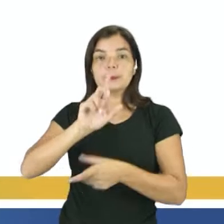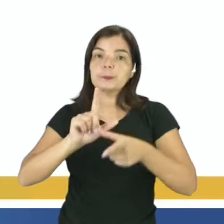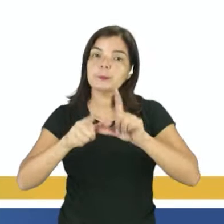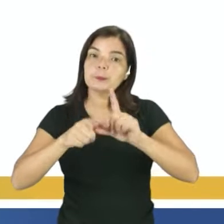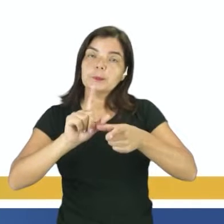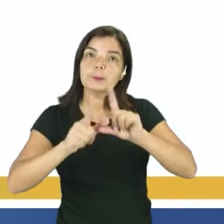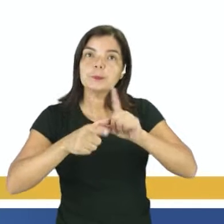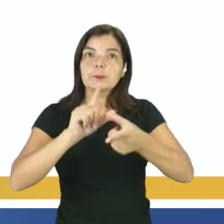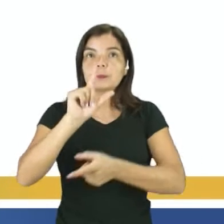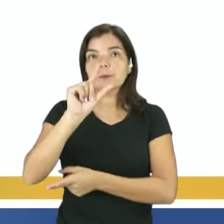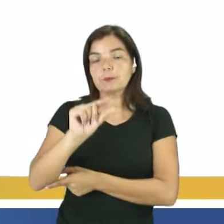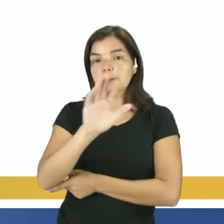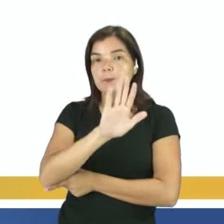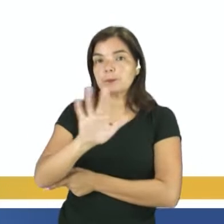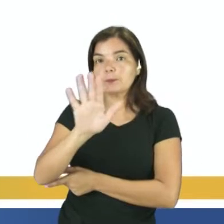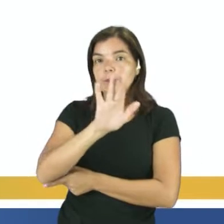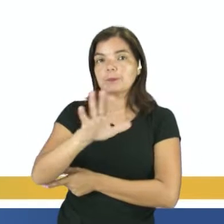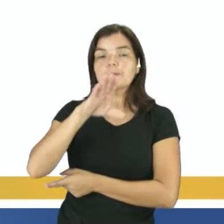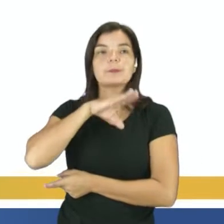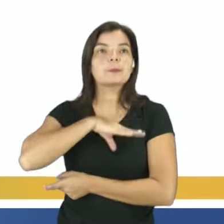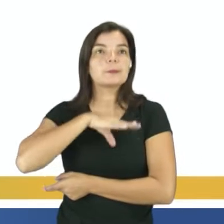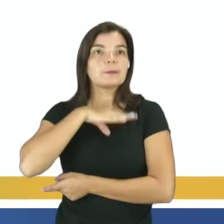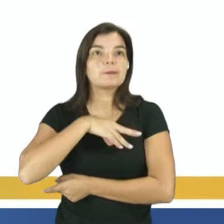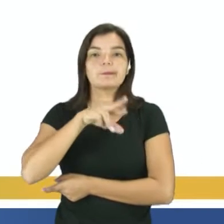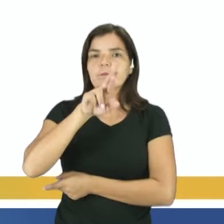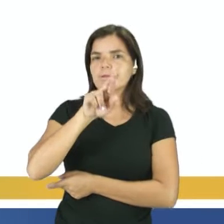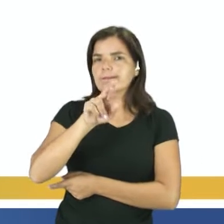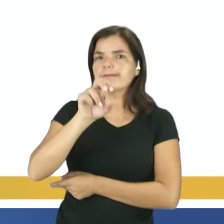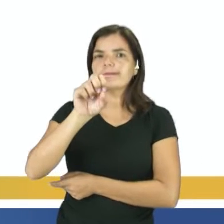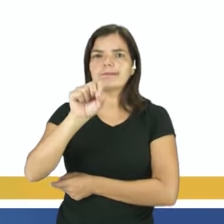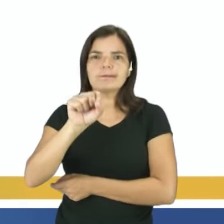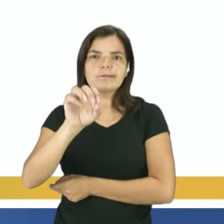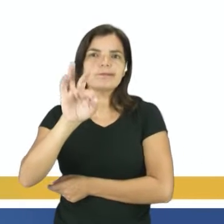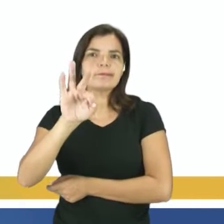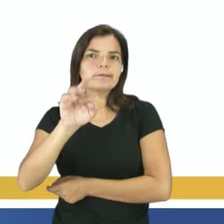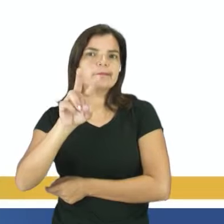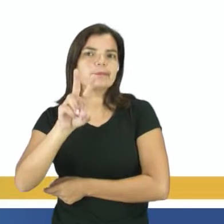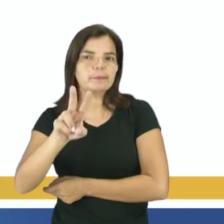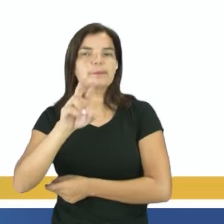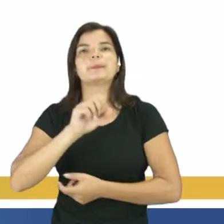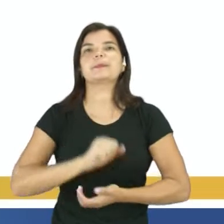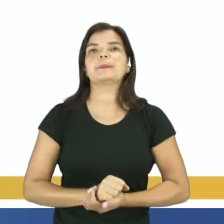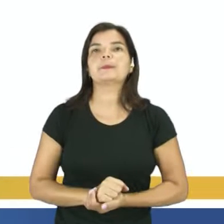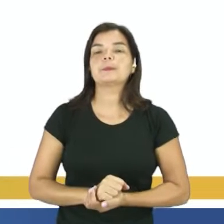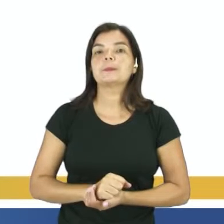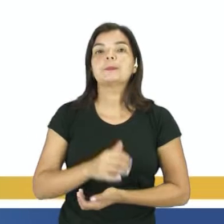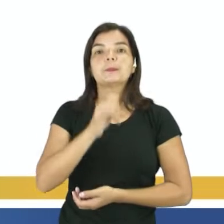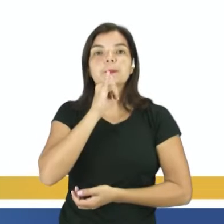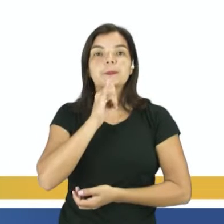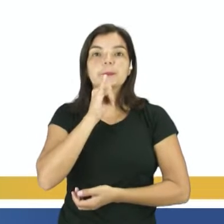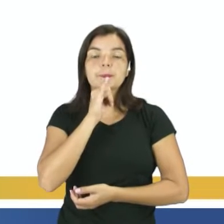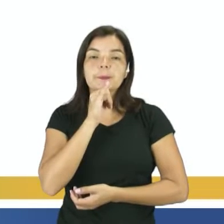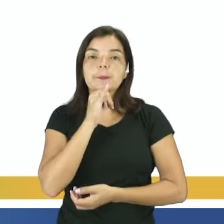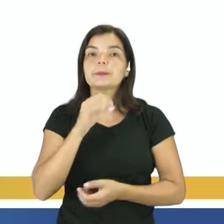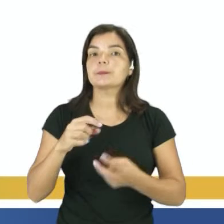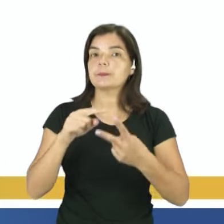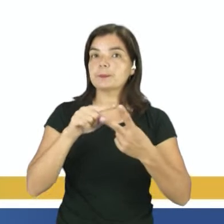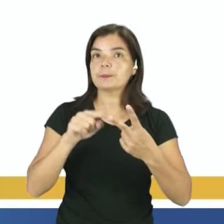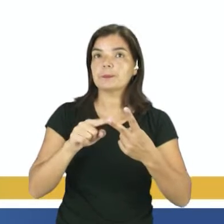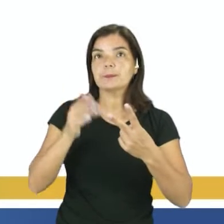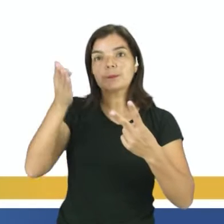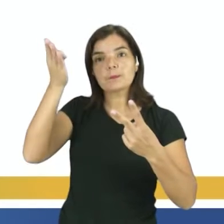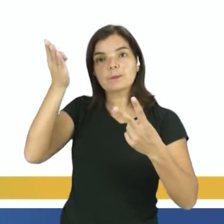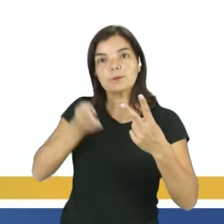letras minúsculas do alfabeto português, R, S, T e V, né? Então aqui nós temos dois exemplos de